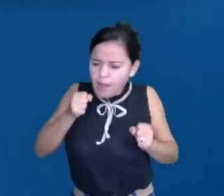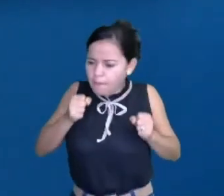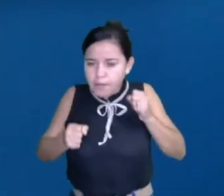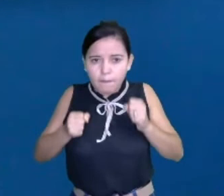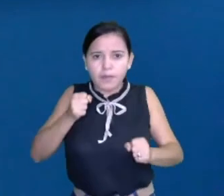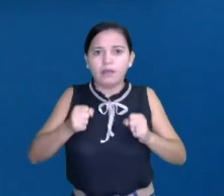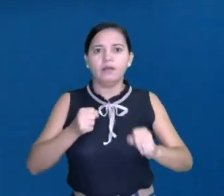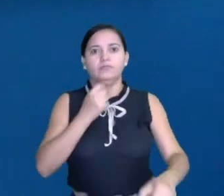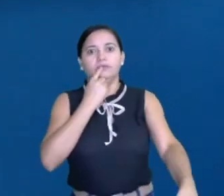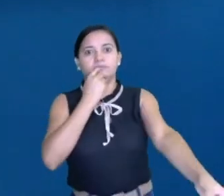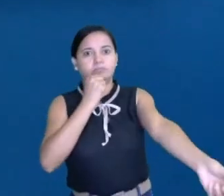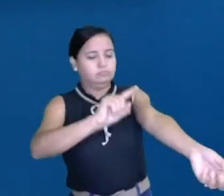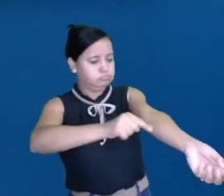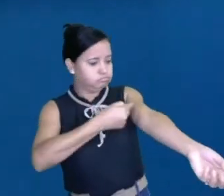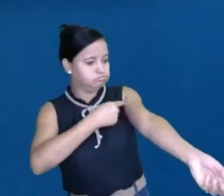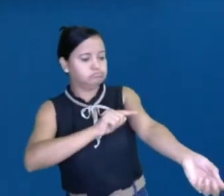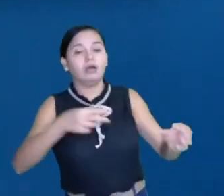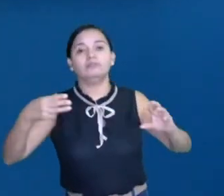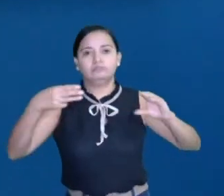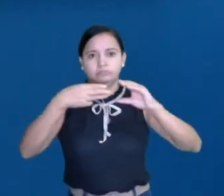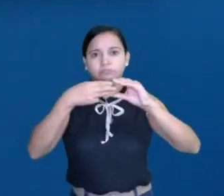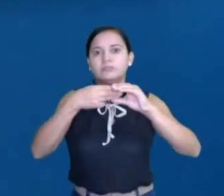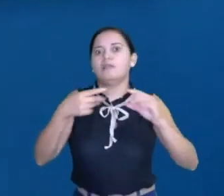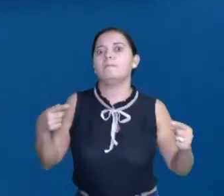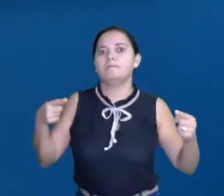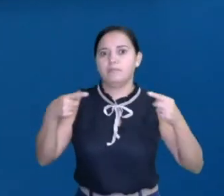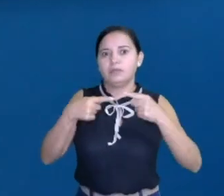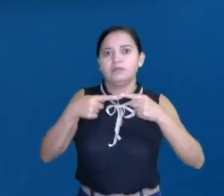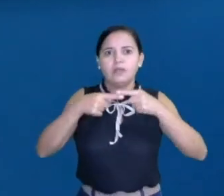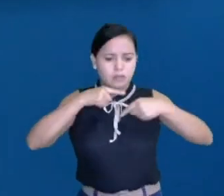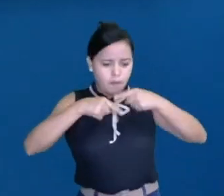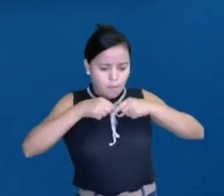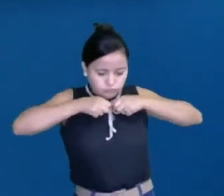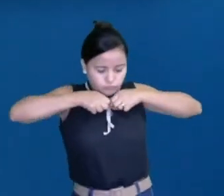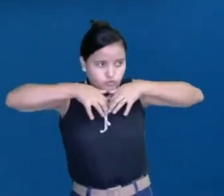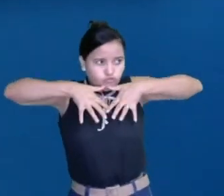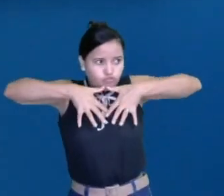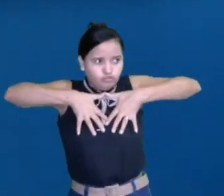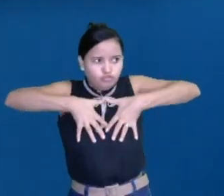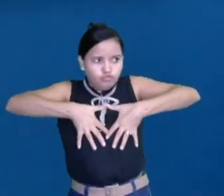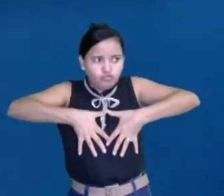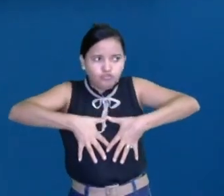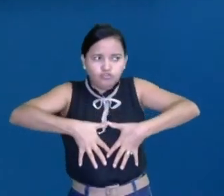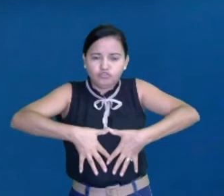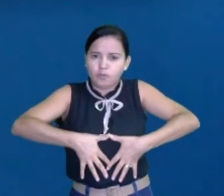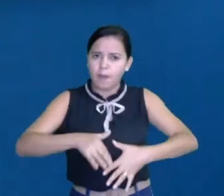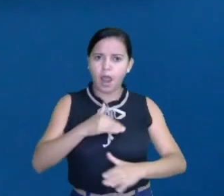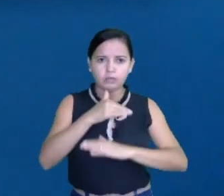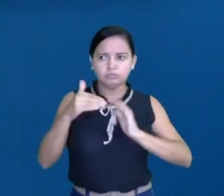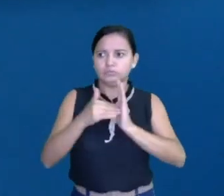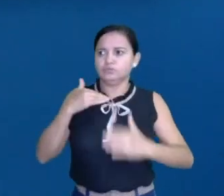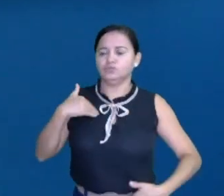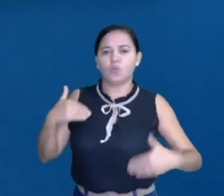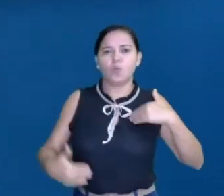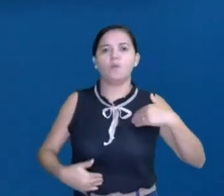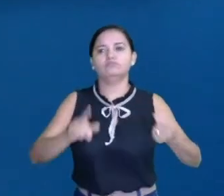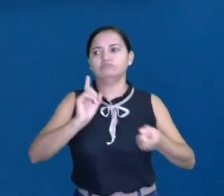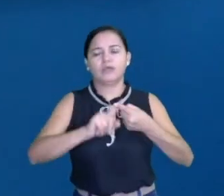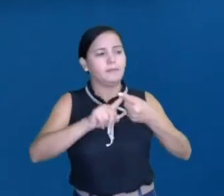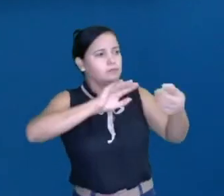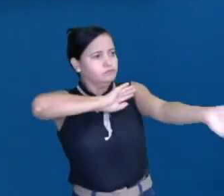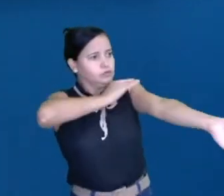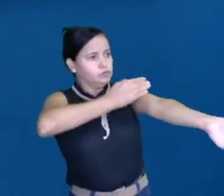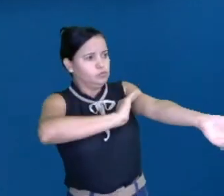minhas células sanguíneas e a partir disso espalhar esse oxigênio para todo o corpo para seguir para os meus músculos. Quando